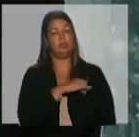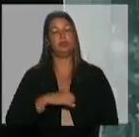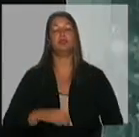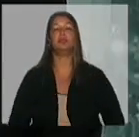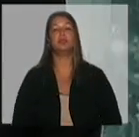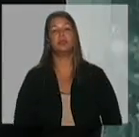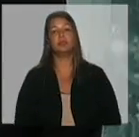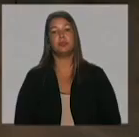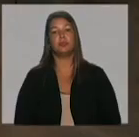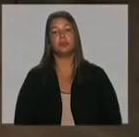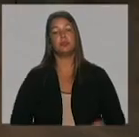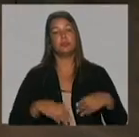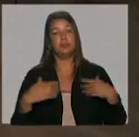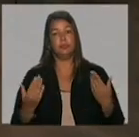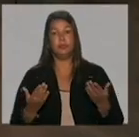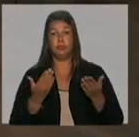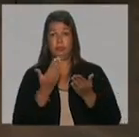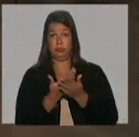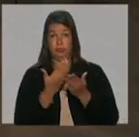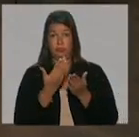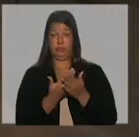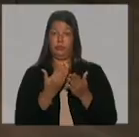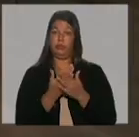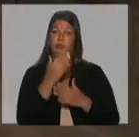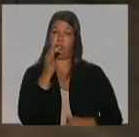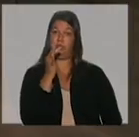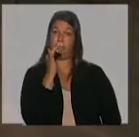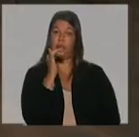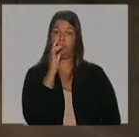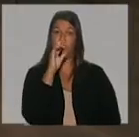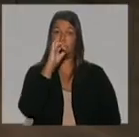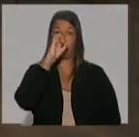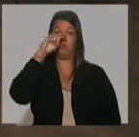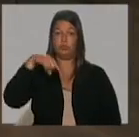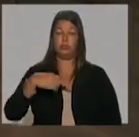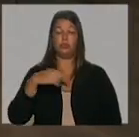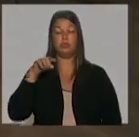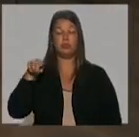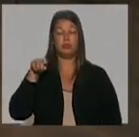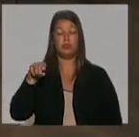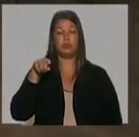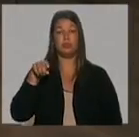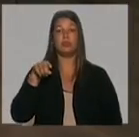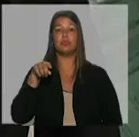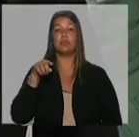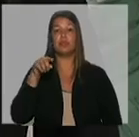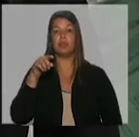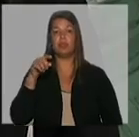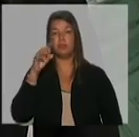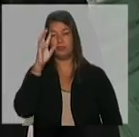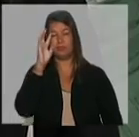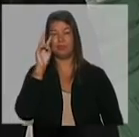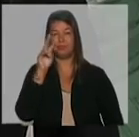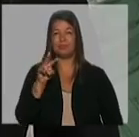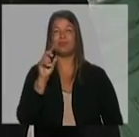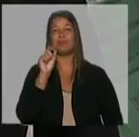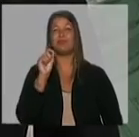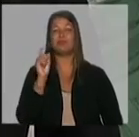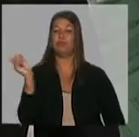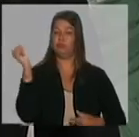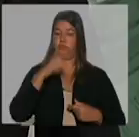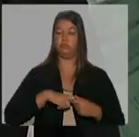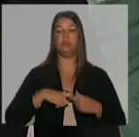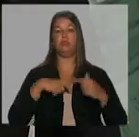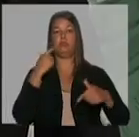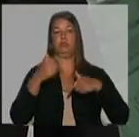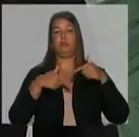Rio de Janeiro. Okay? Esse estudo da Firjan, ele é otimista também, ele prevê uma retomada dos empregos até o